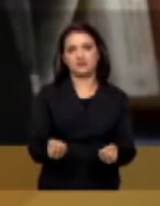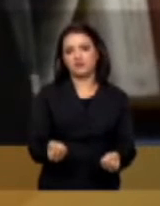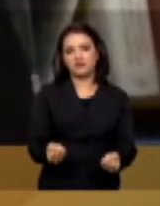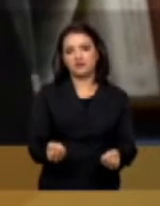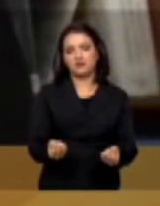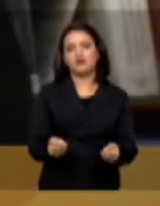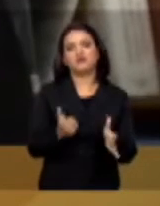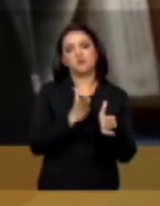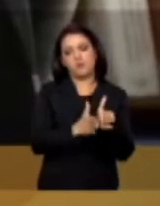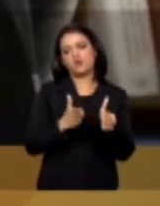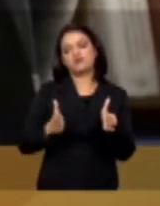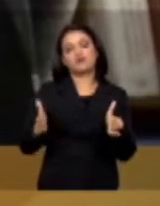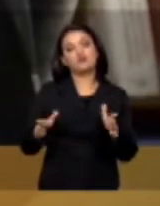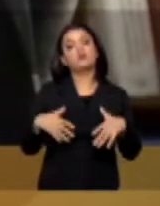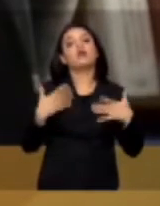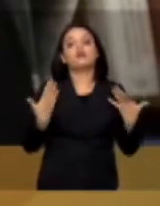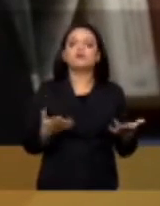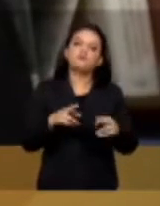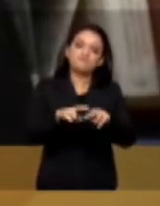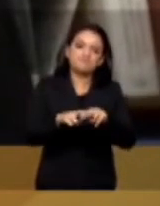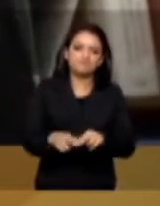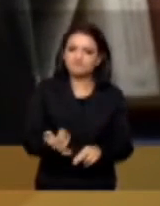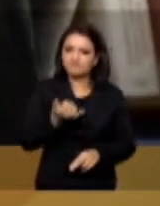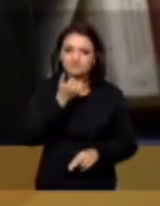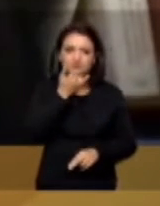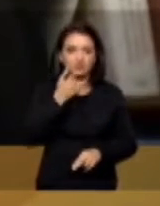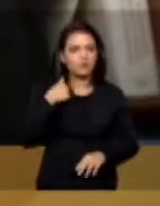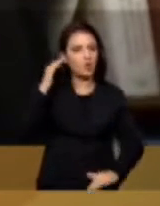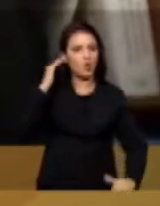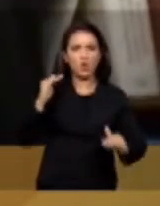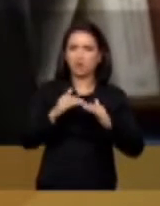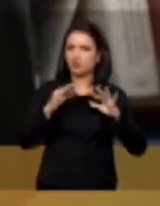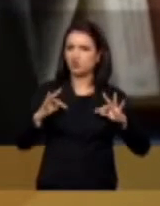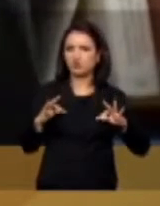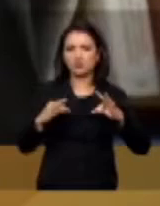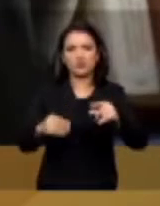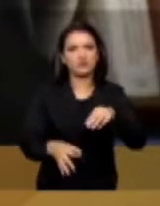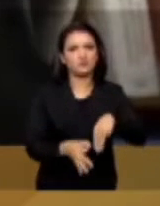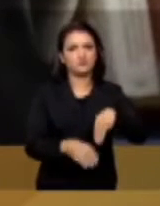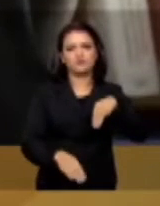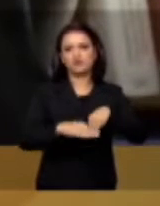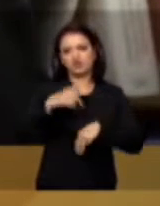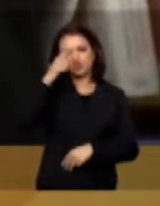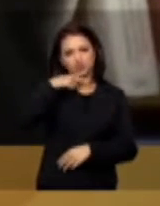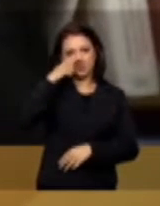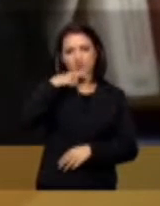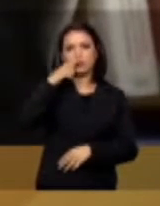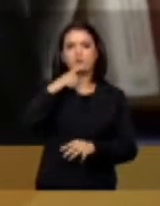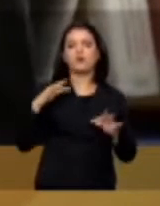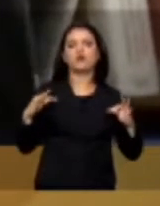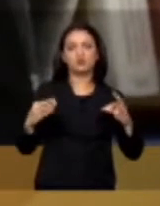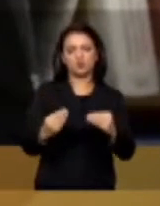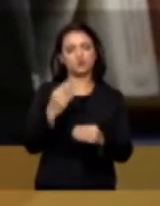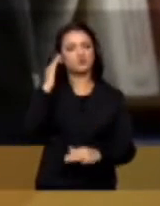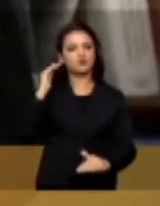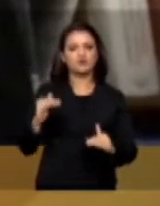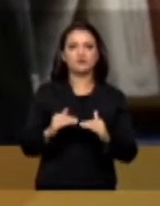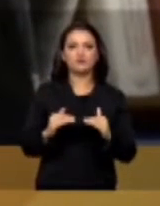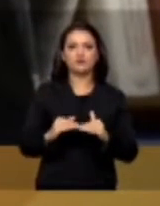de procedimento. Portanto, peço vênia para acompanhar integralmente o ministro Gilmar Mendes e todos aqueles que o